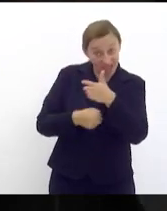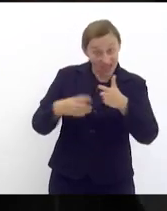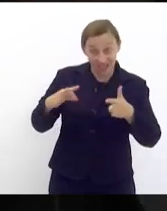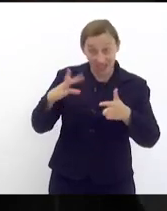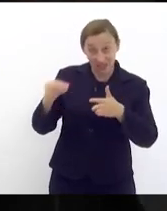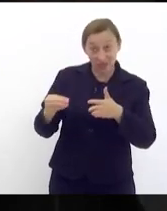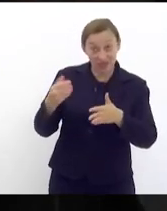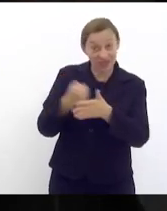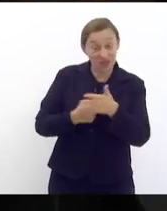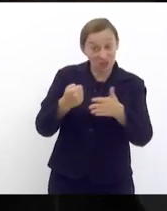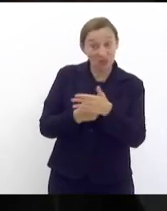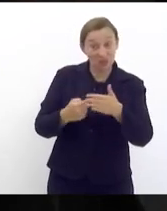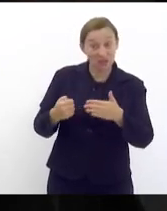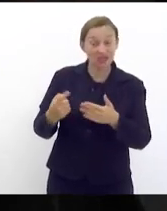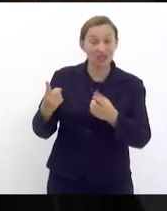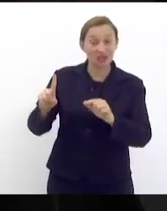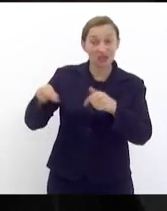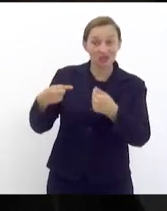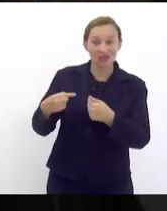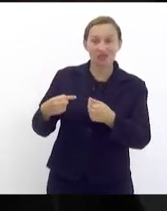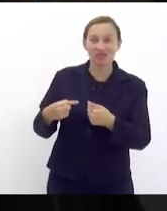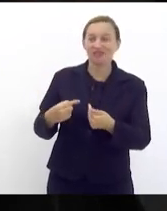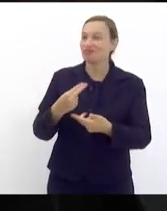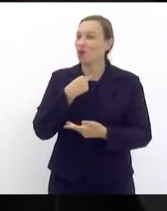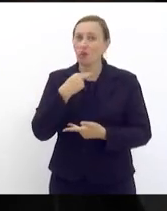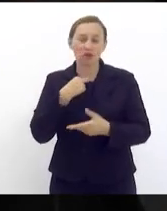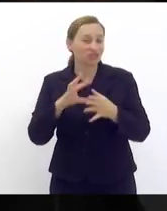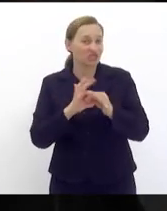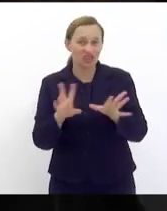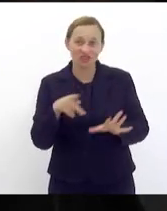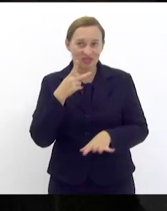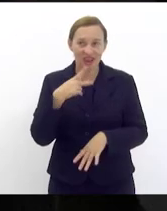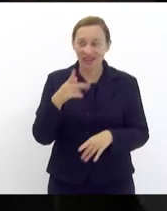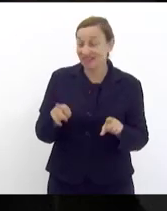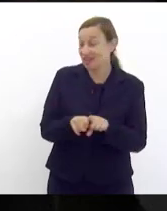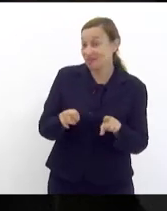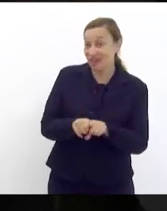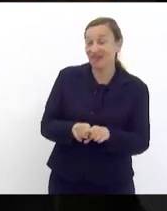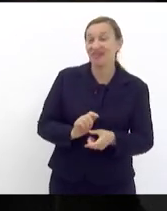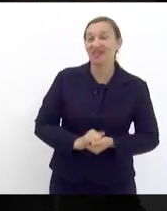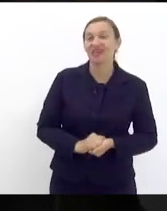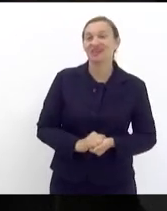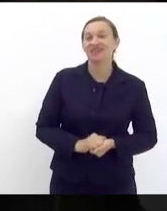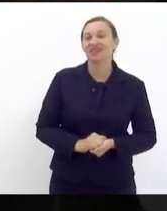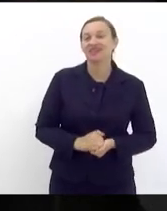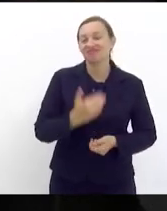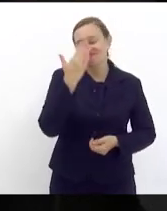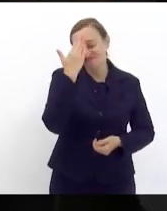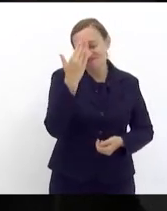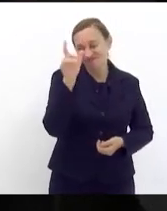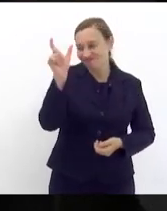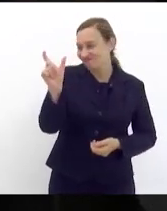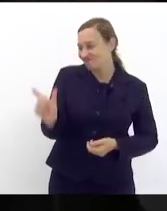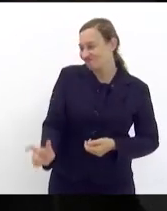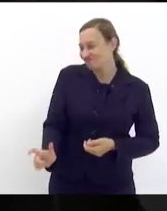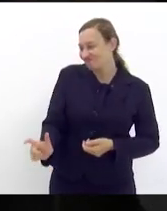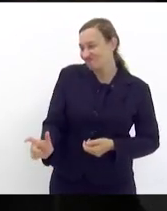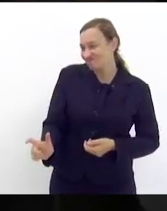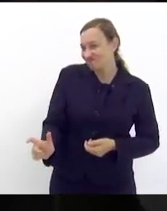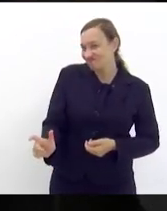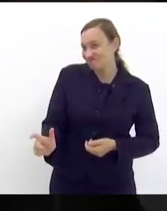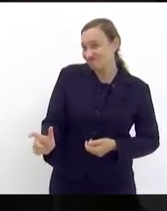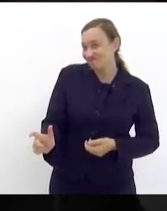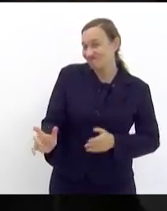essas lutas aí que vem contra a gente. E não posso também deixar de não agradecer a esse homem que, para mim, é um dos